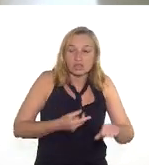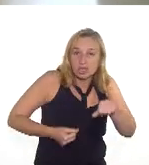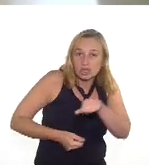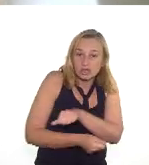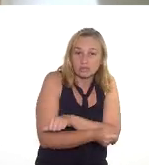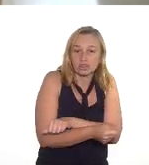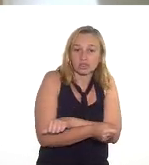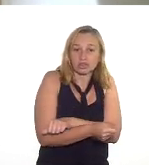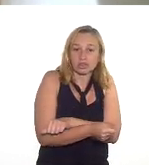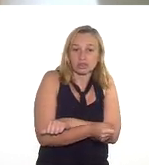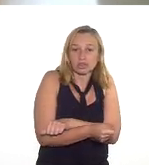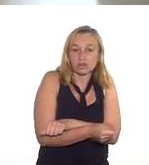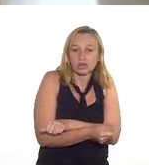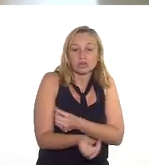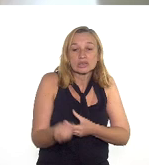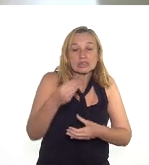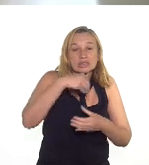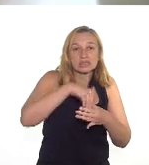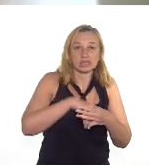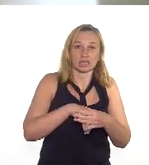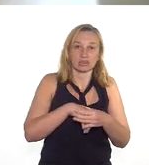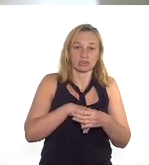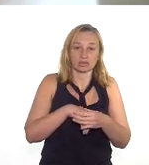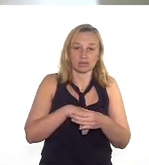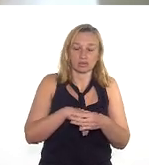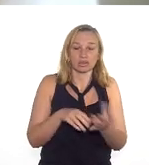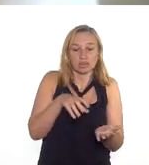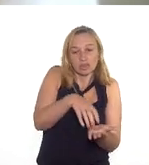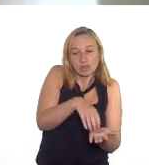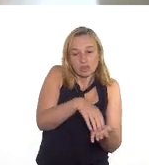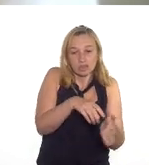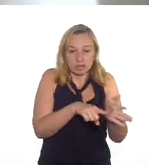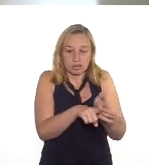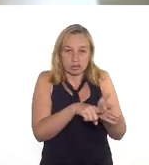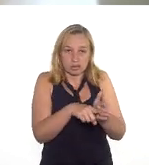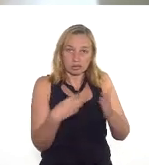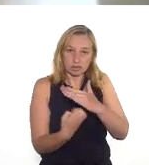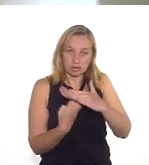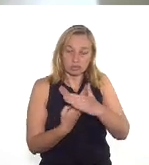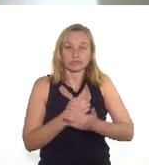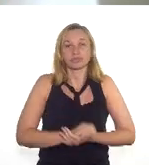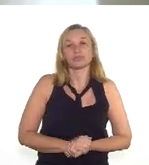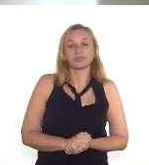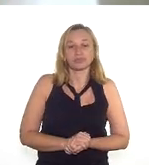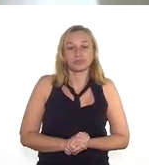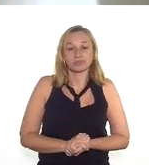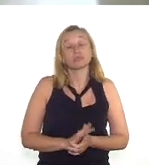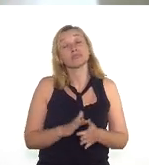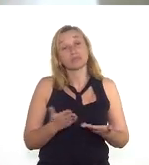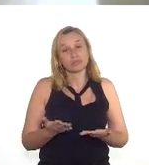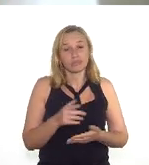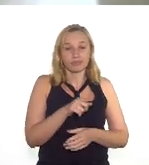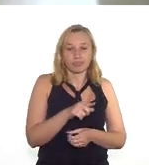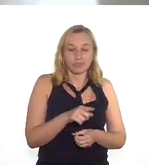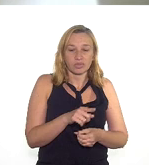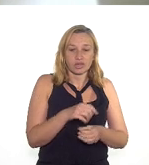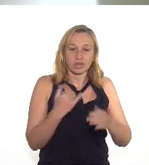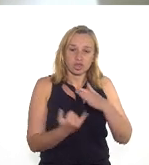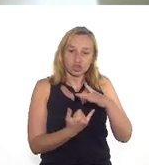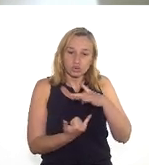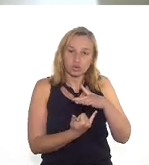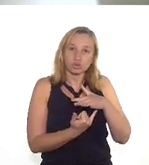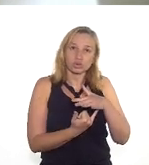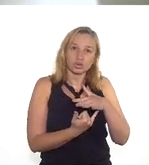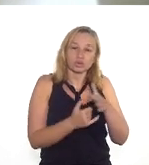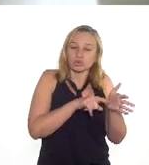investimentos internos nos centros de pesquisa das empresas, né? No caso de